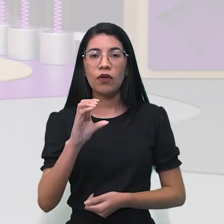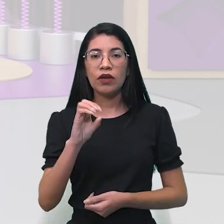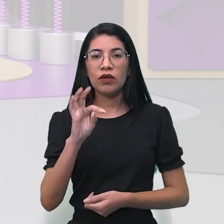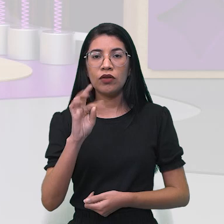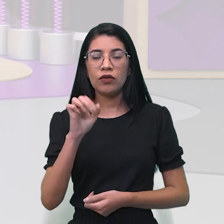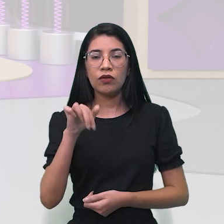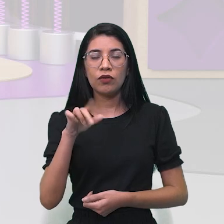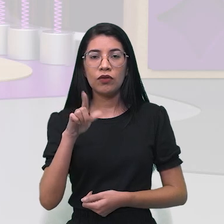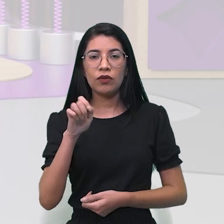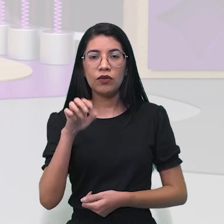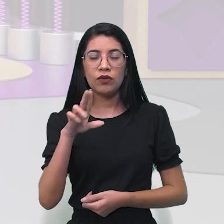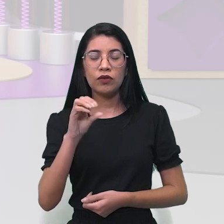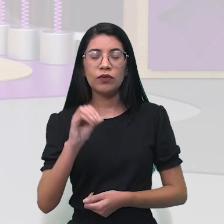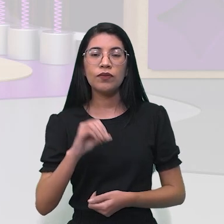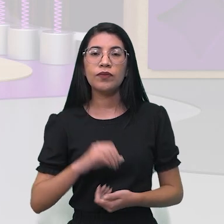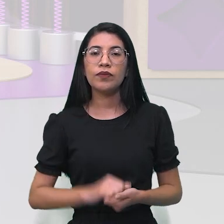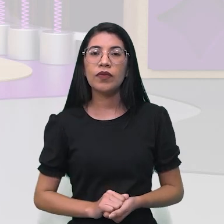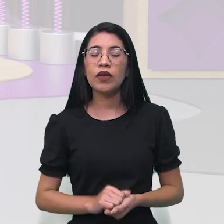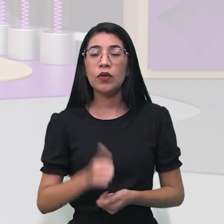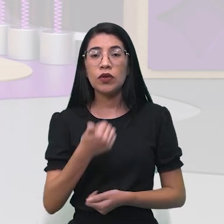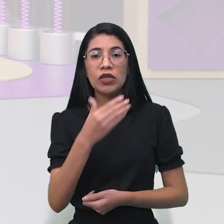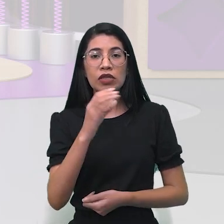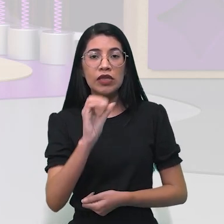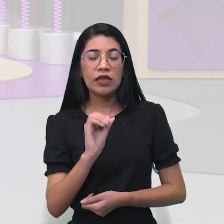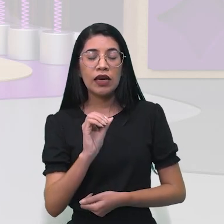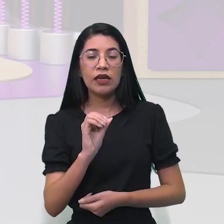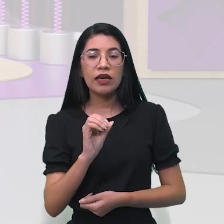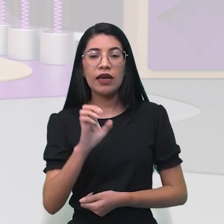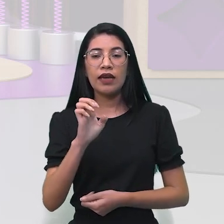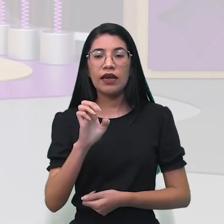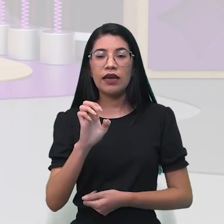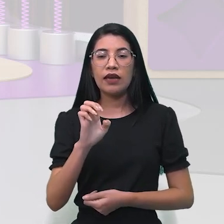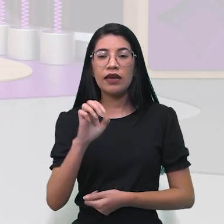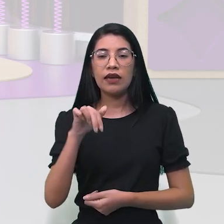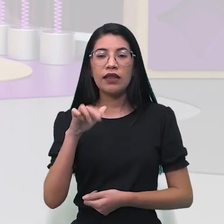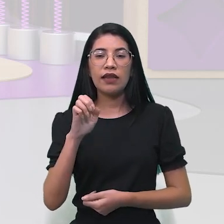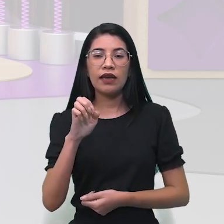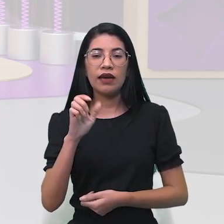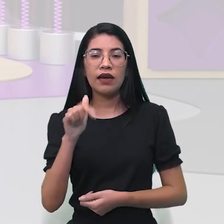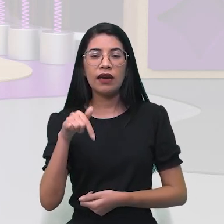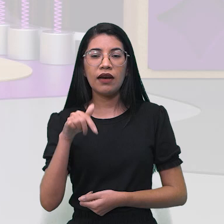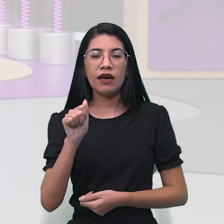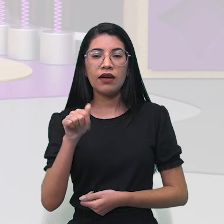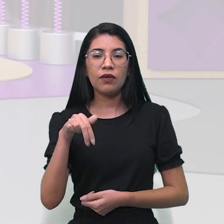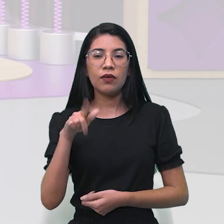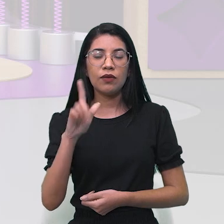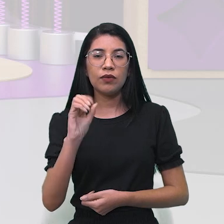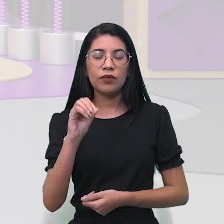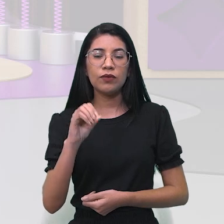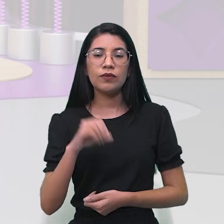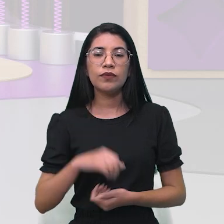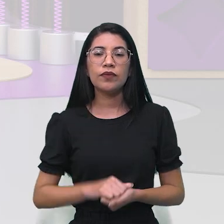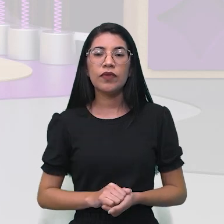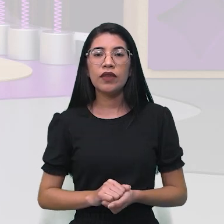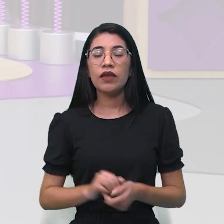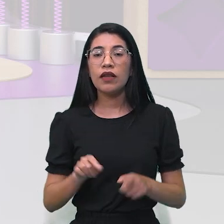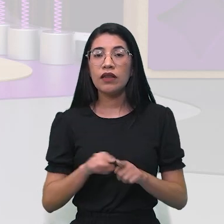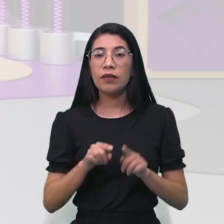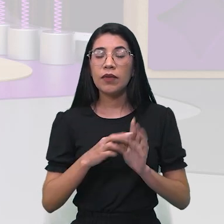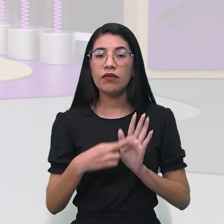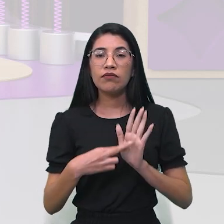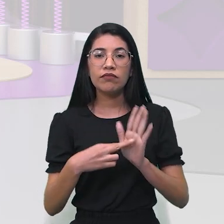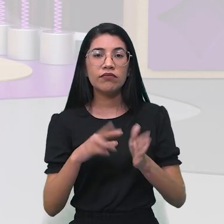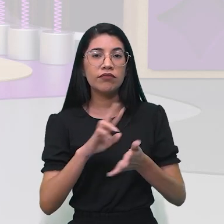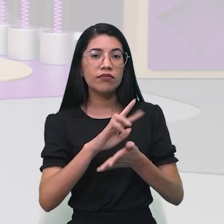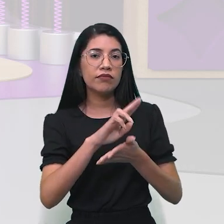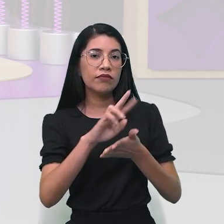octógono. O polígono que tem 10 lados é o eneágono, né? E aqui nós temos algumas